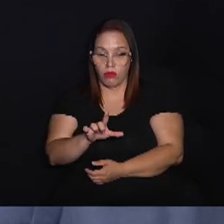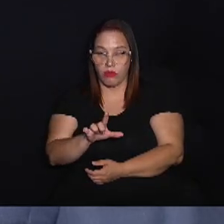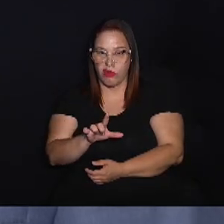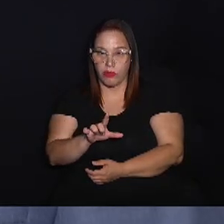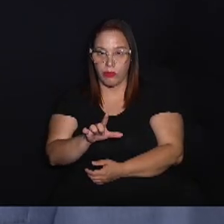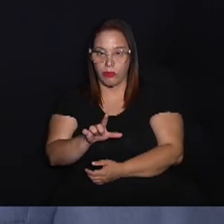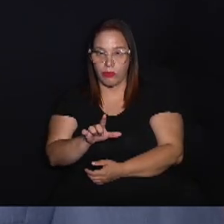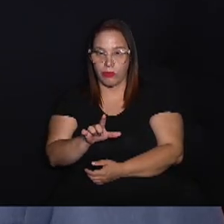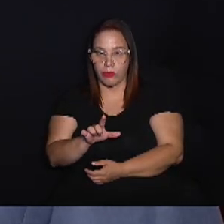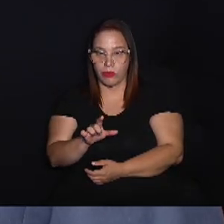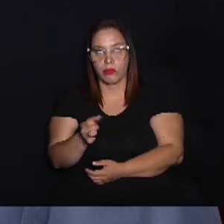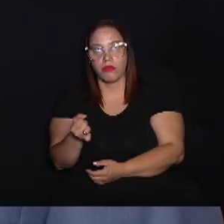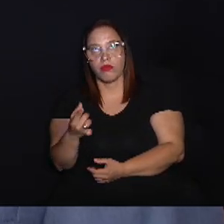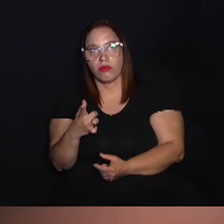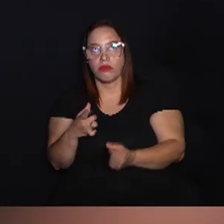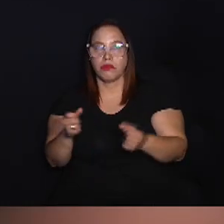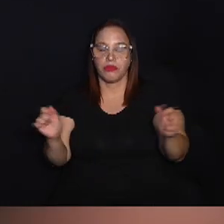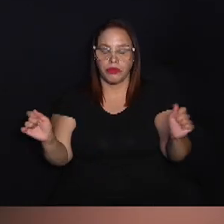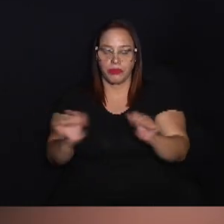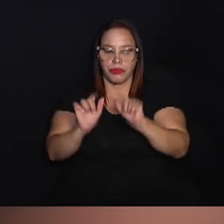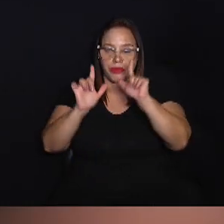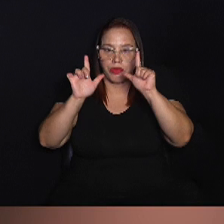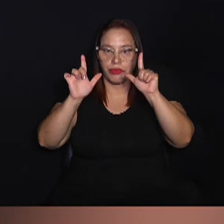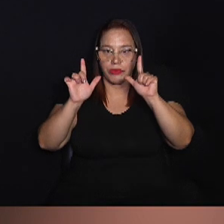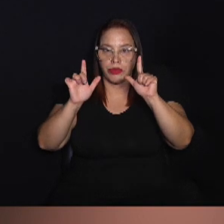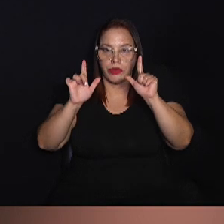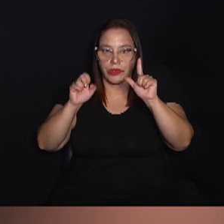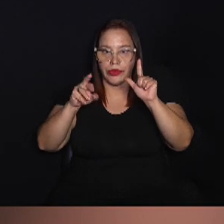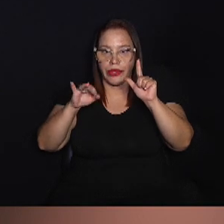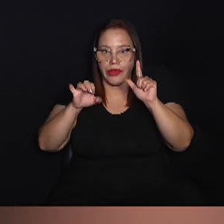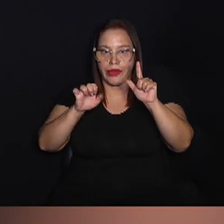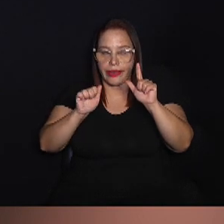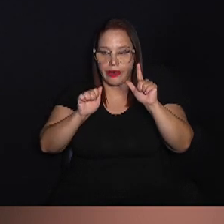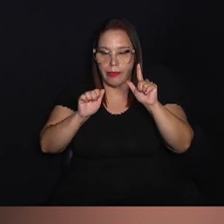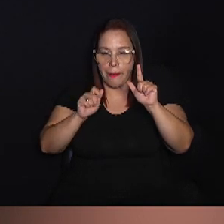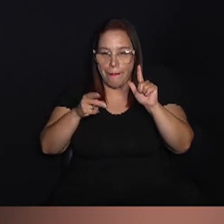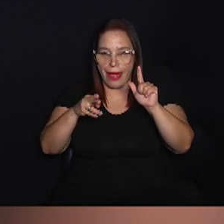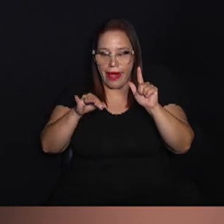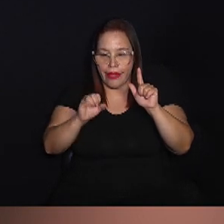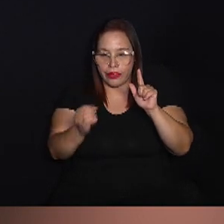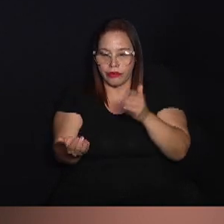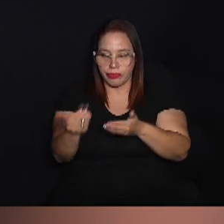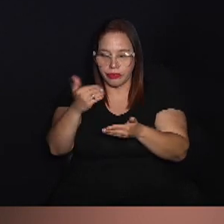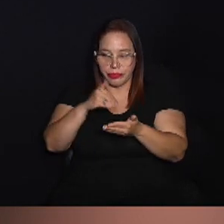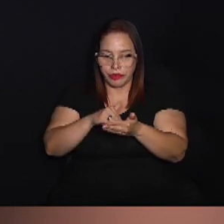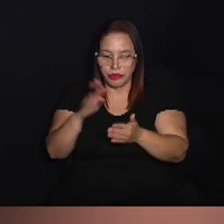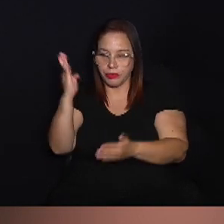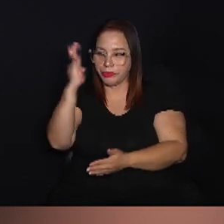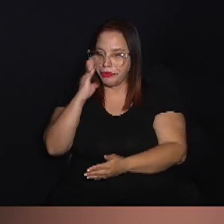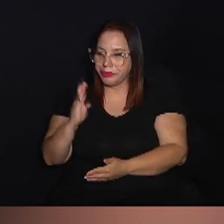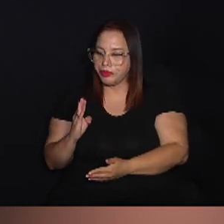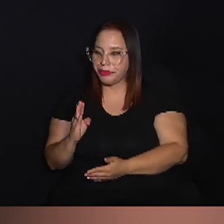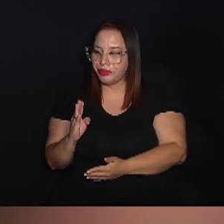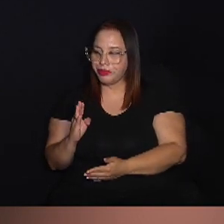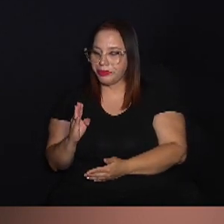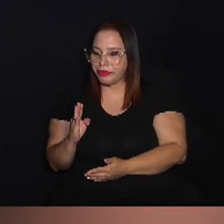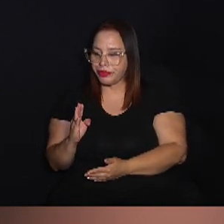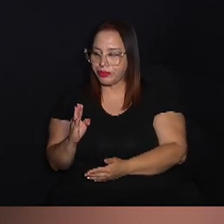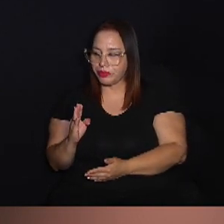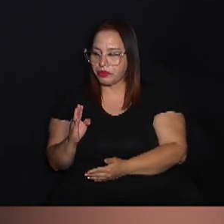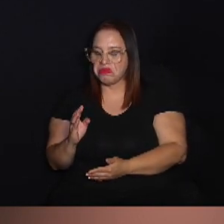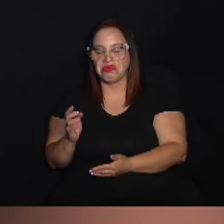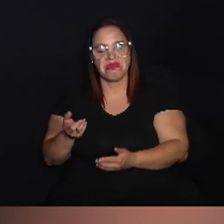sendo que desses eu destaco Eudóxia de Barros, como todos sabem, trouxe a música brasileira com